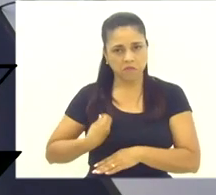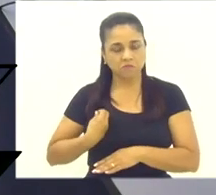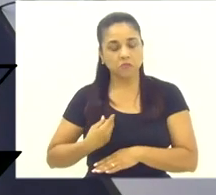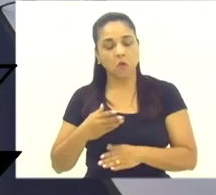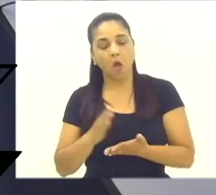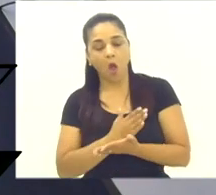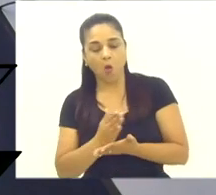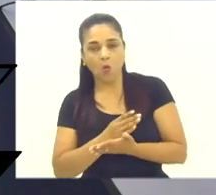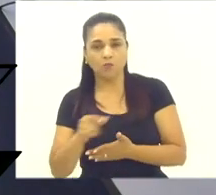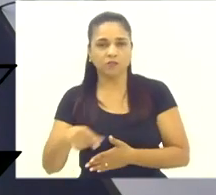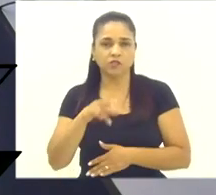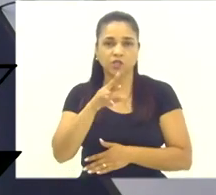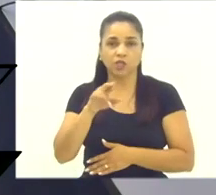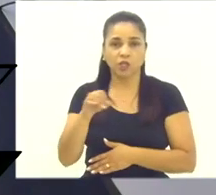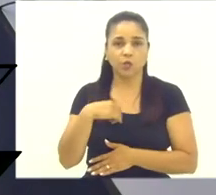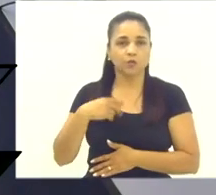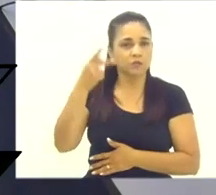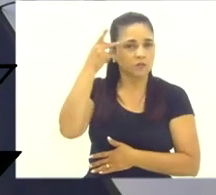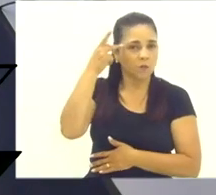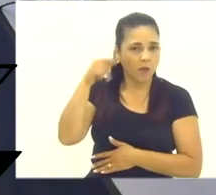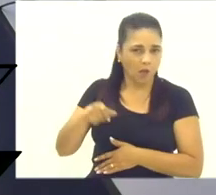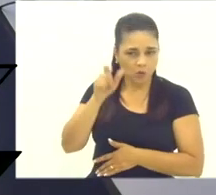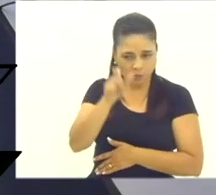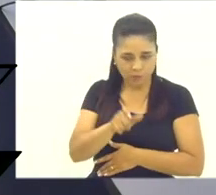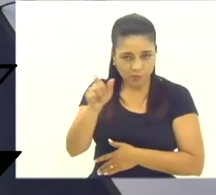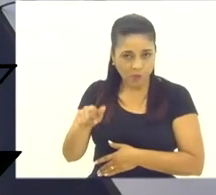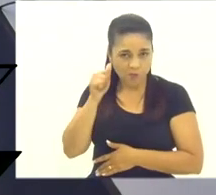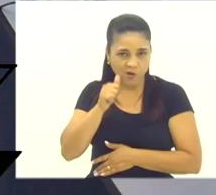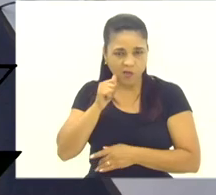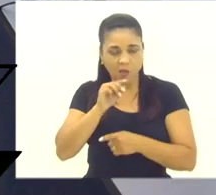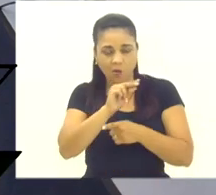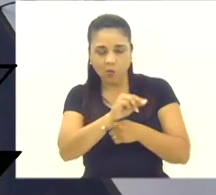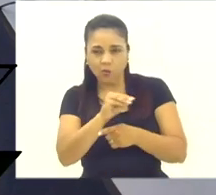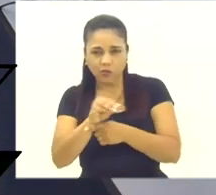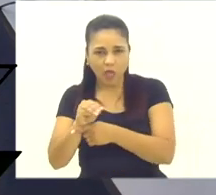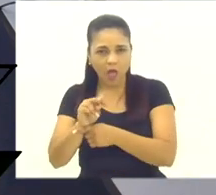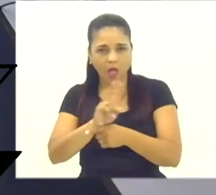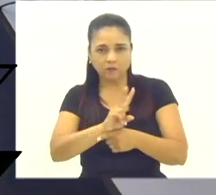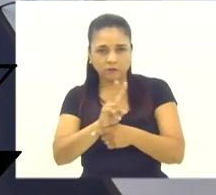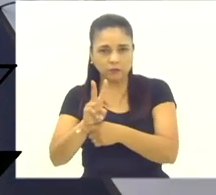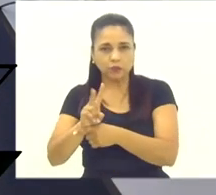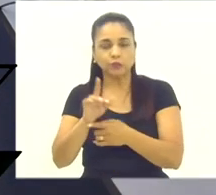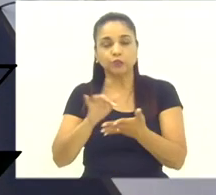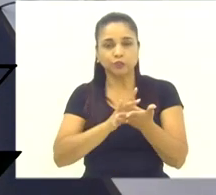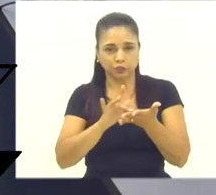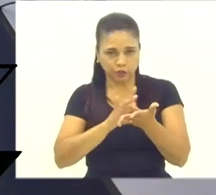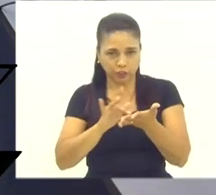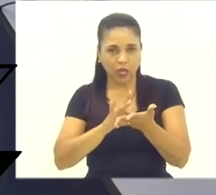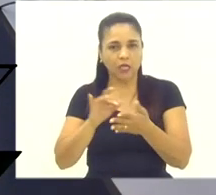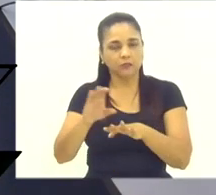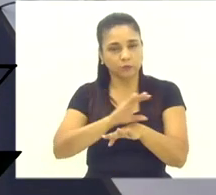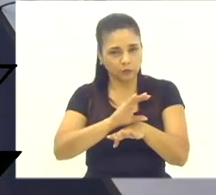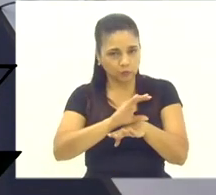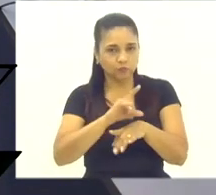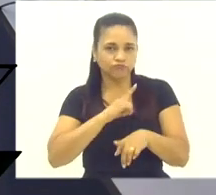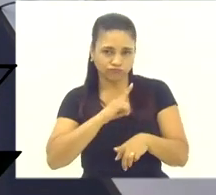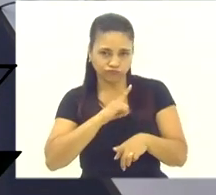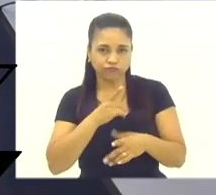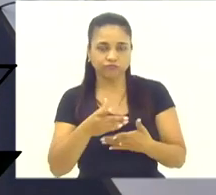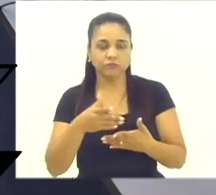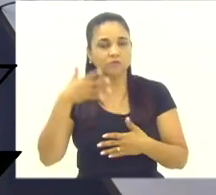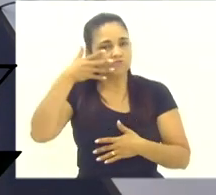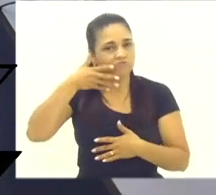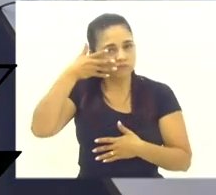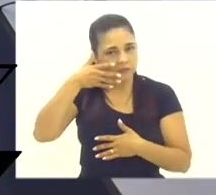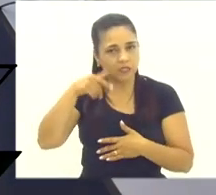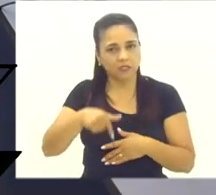de São Paulo sobre cuidados digitais segurança né Na época né